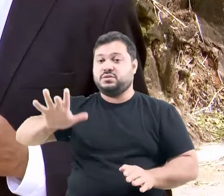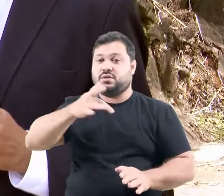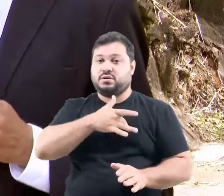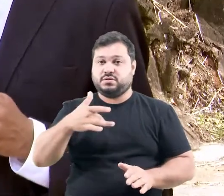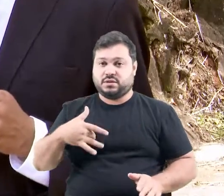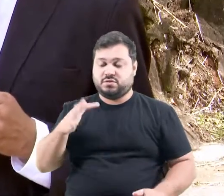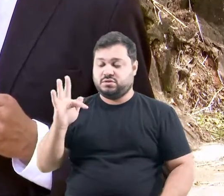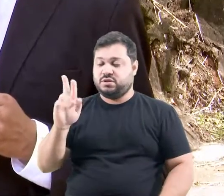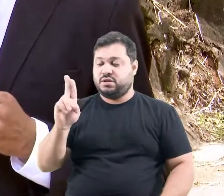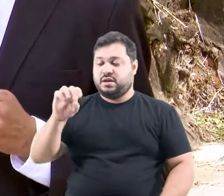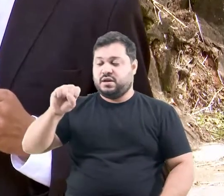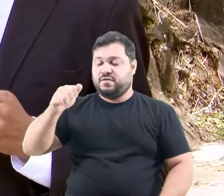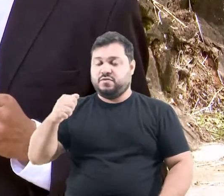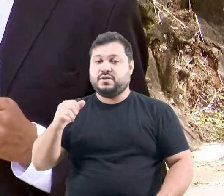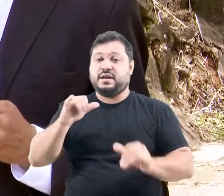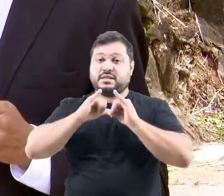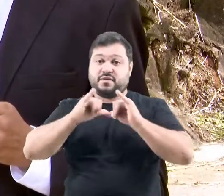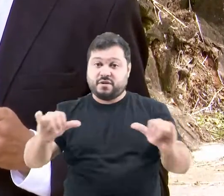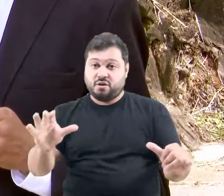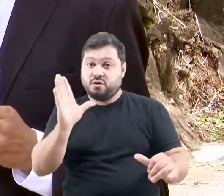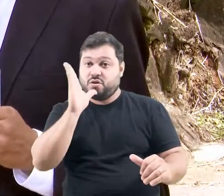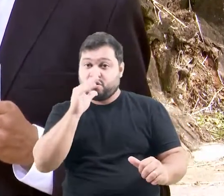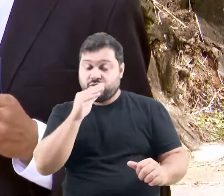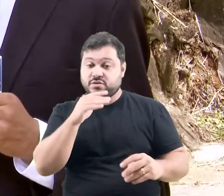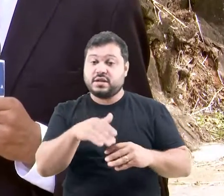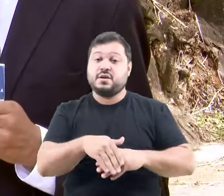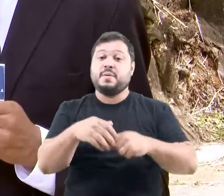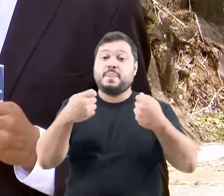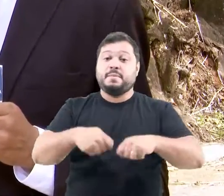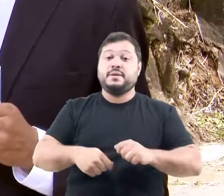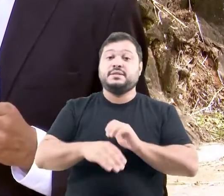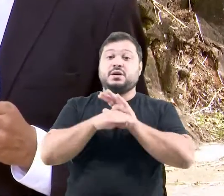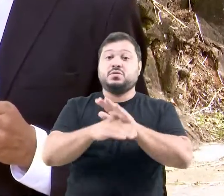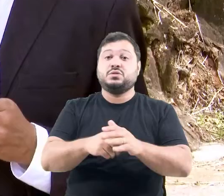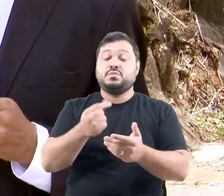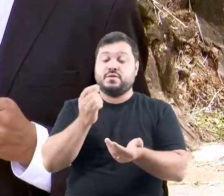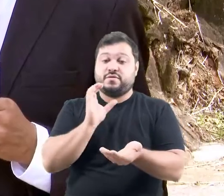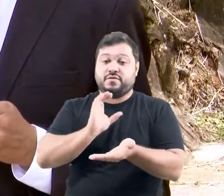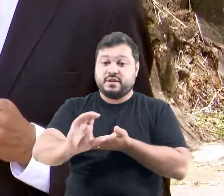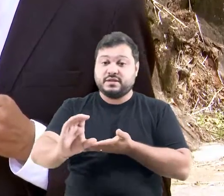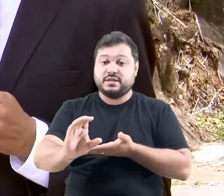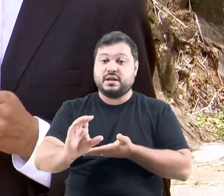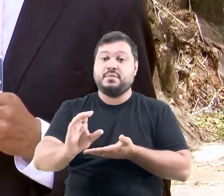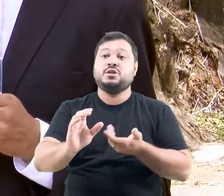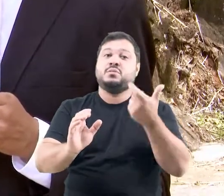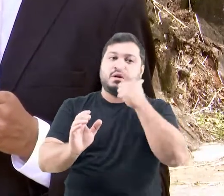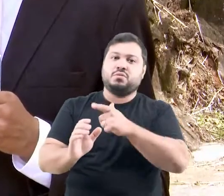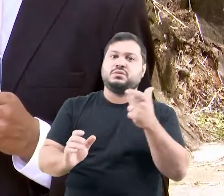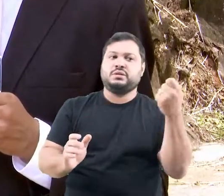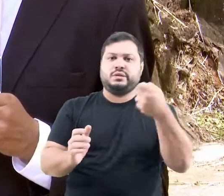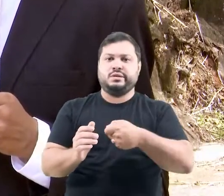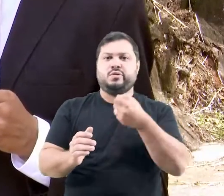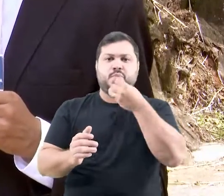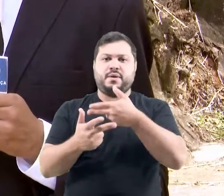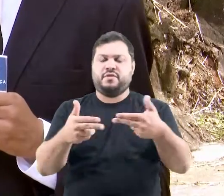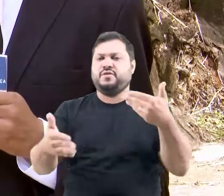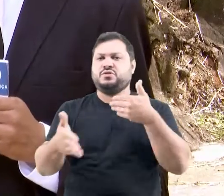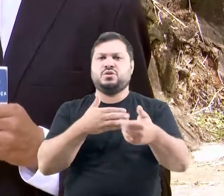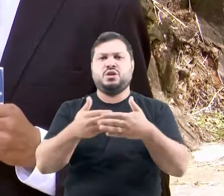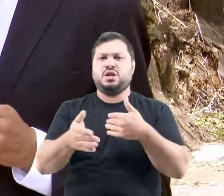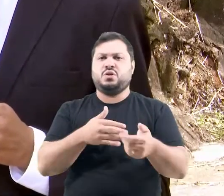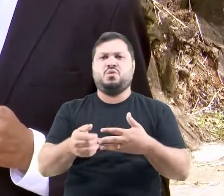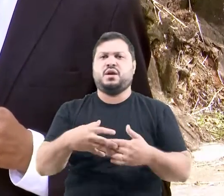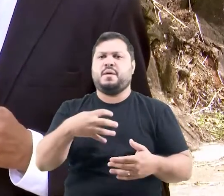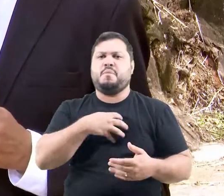Saúde. A Funasa havia alegado que o servidor deveria contribuir financeiramente para o custeio do benefício em